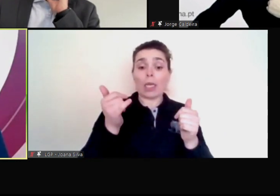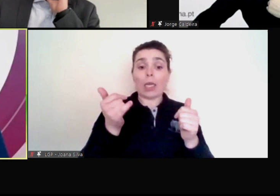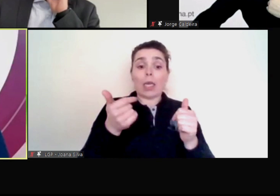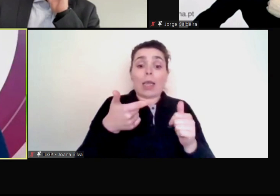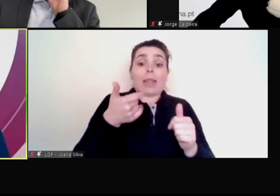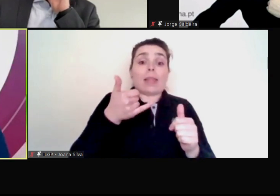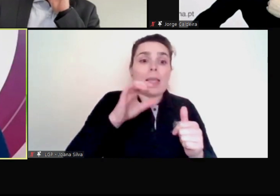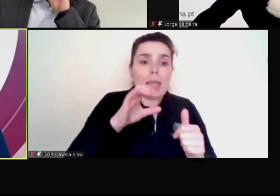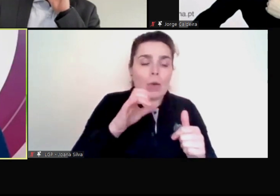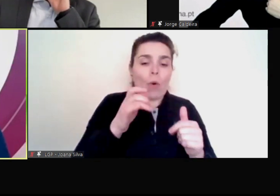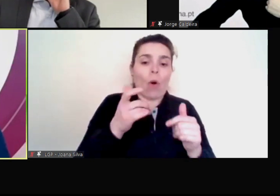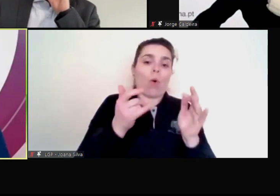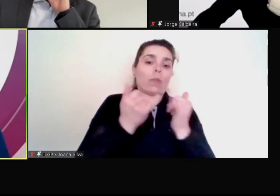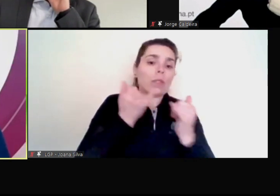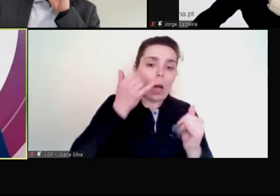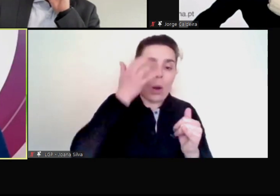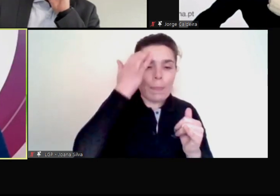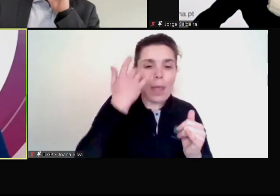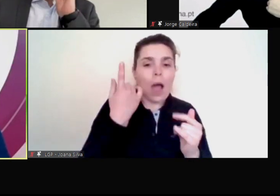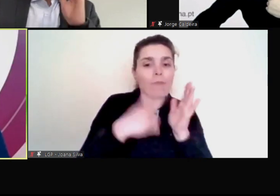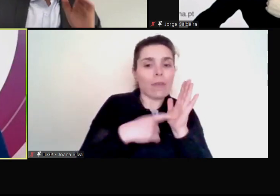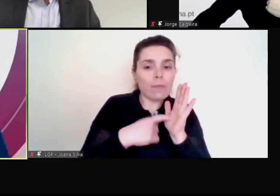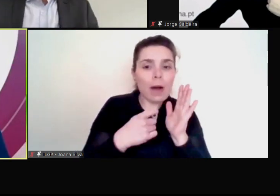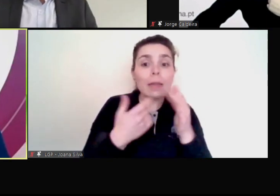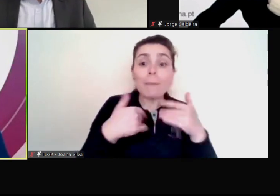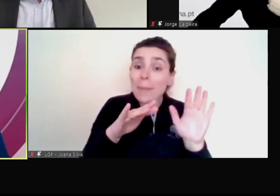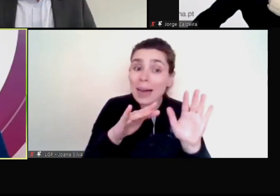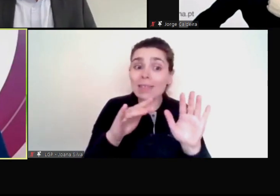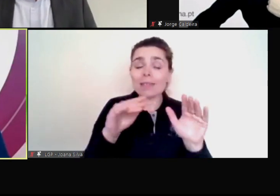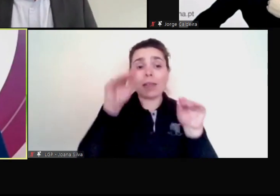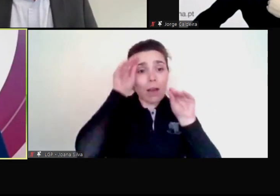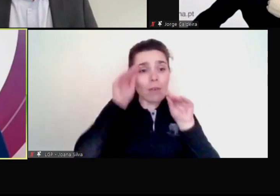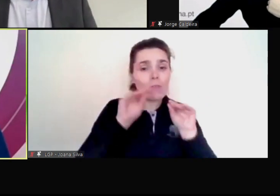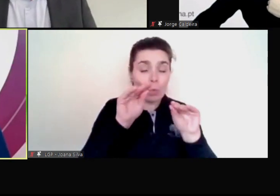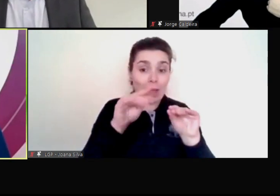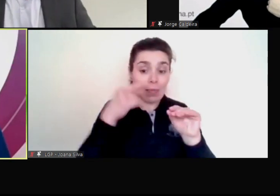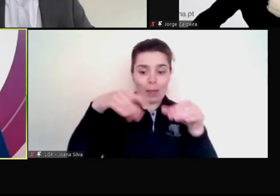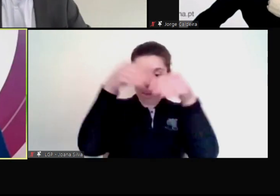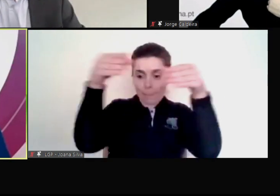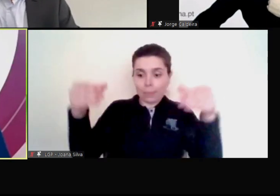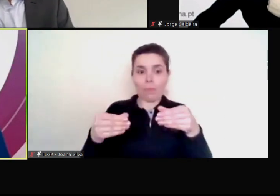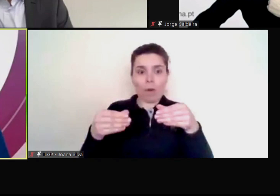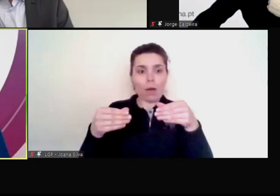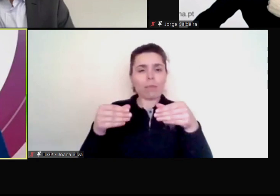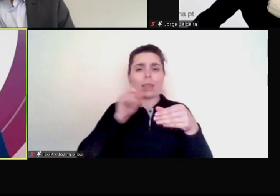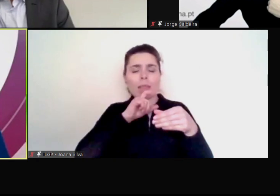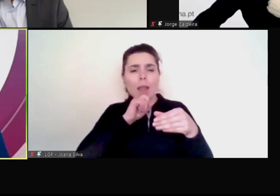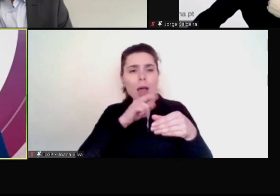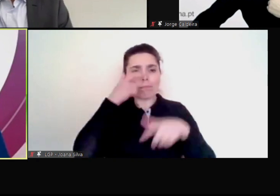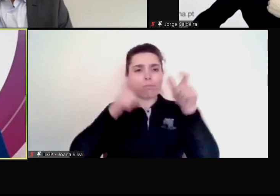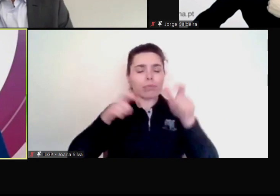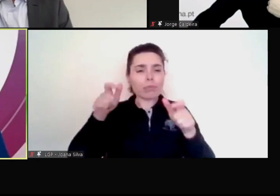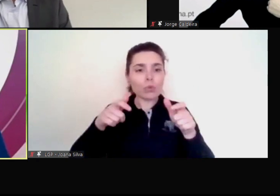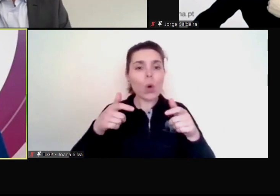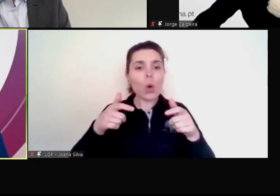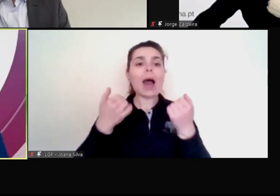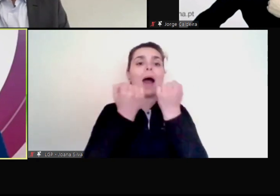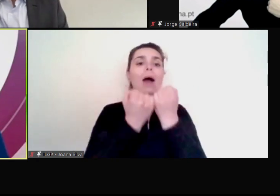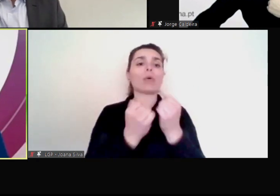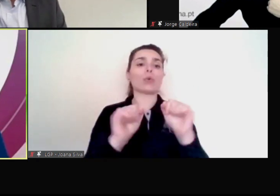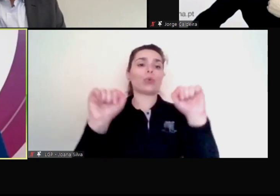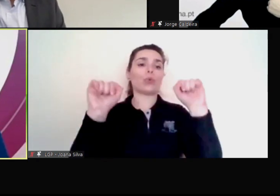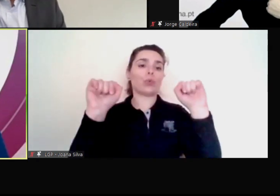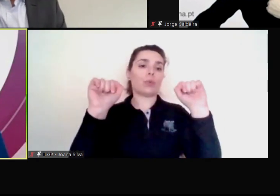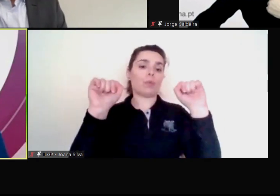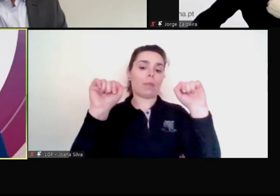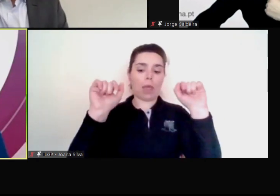digitais, esta formação, disponibilizada através de uma plataforma, permite ao participante ter autonomia na